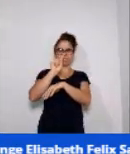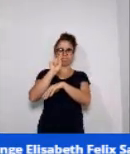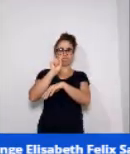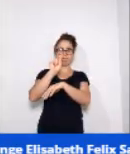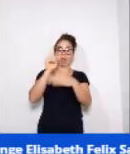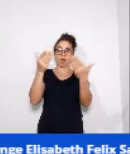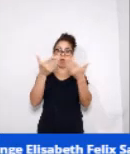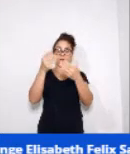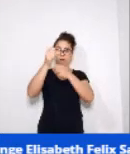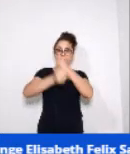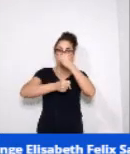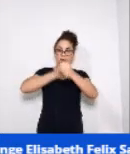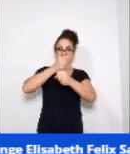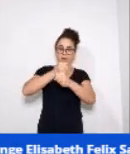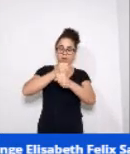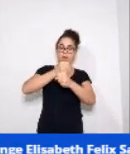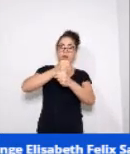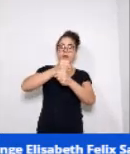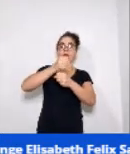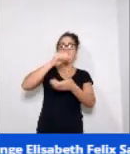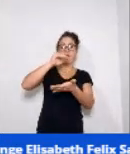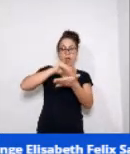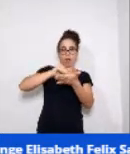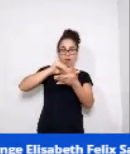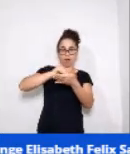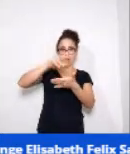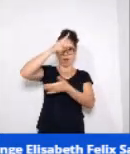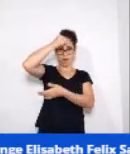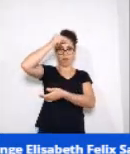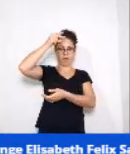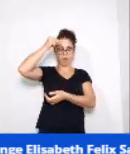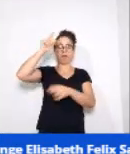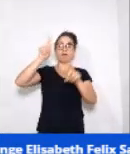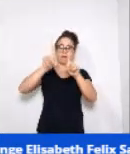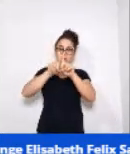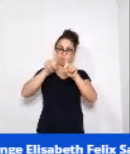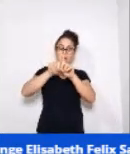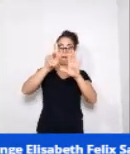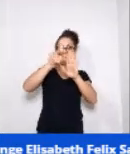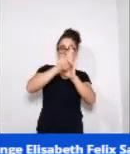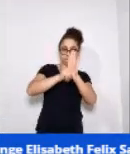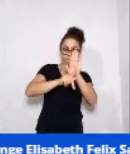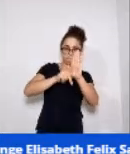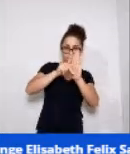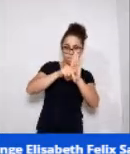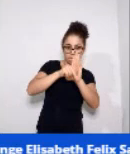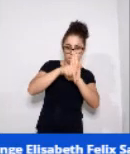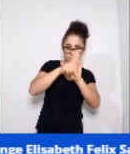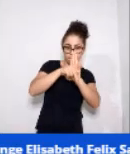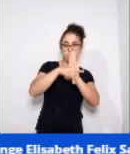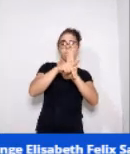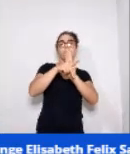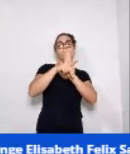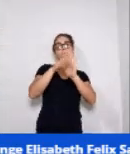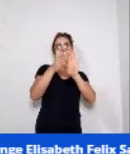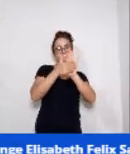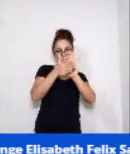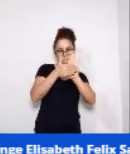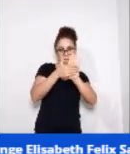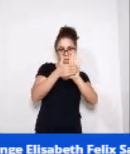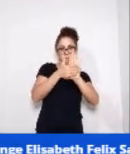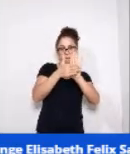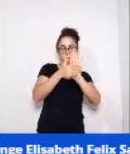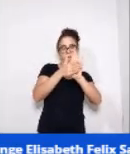a CEMED lançou também um plano de organização e recomendações para a recuperação da